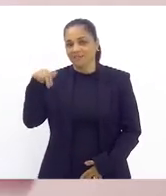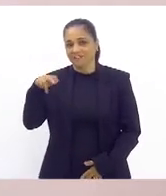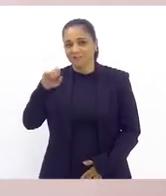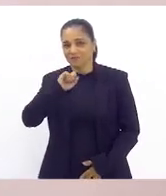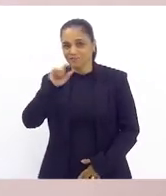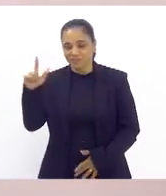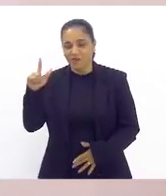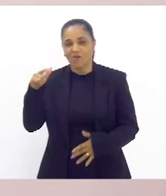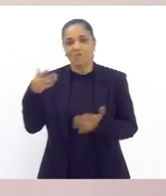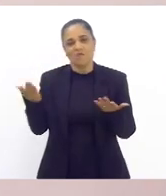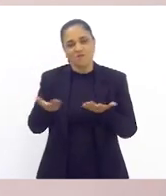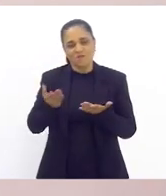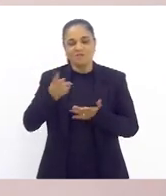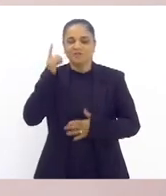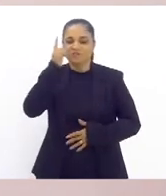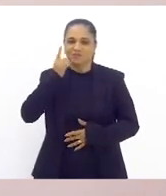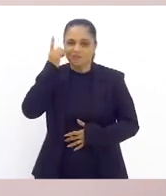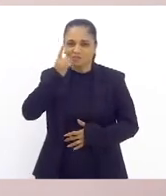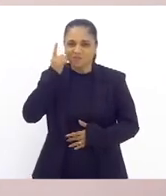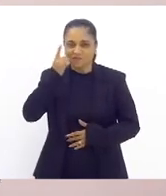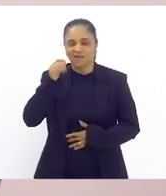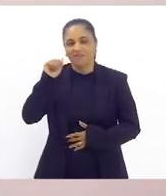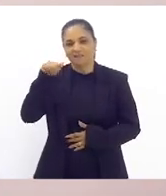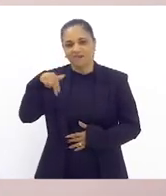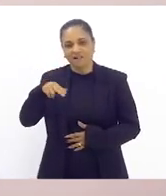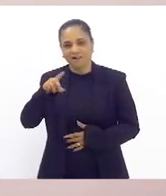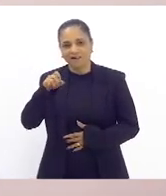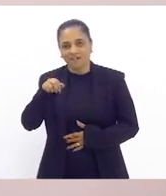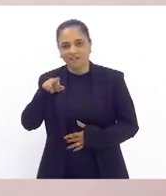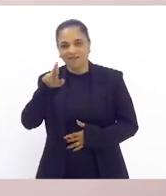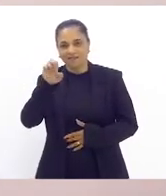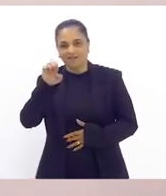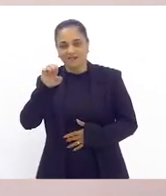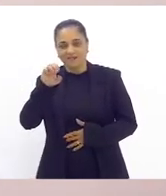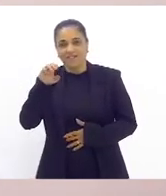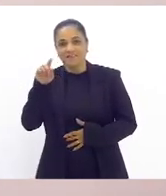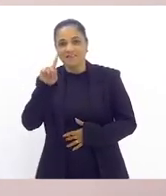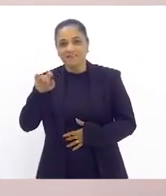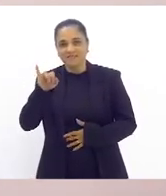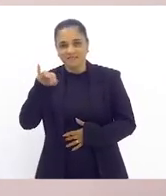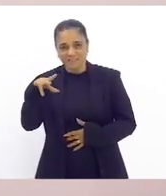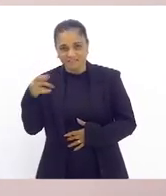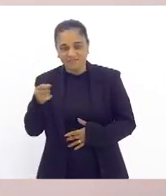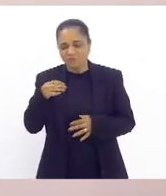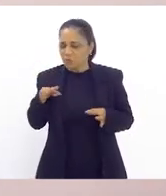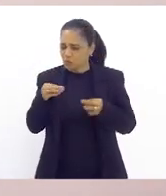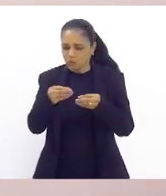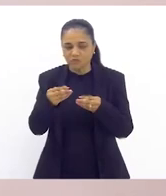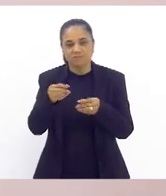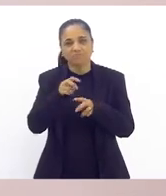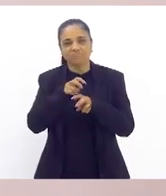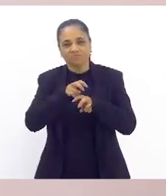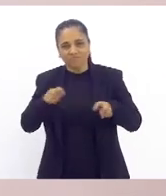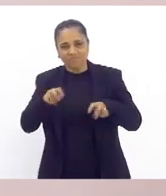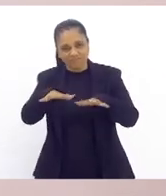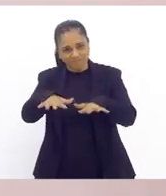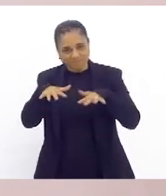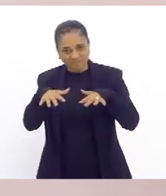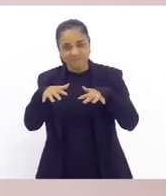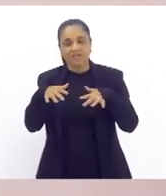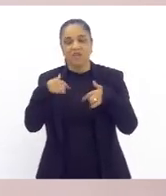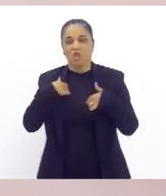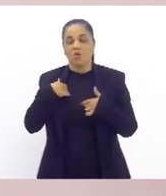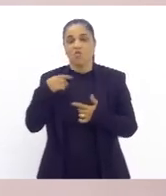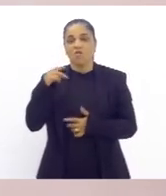que a da nossa região Deputado Andrezinho e a todos que estão aqui presentes meu nome é Ferreira eu sou vereador em Volta